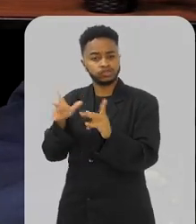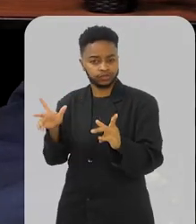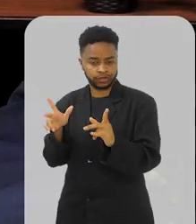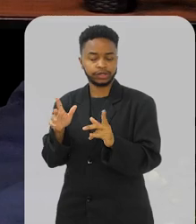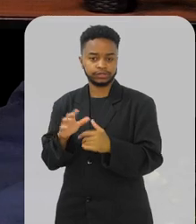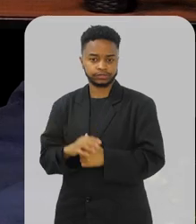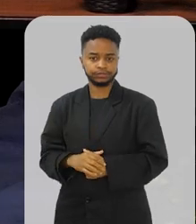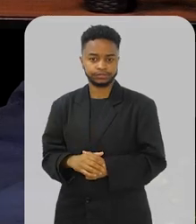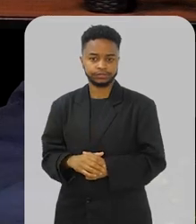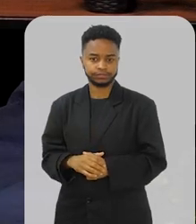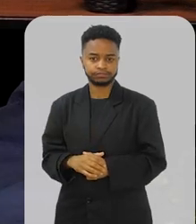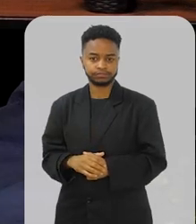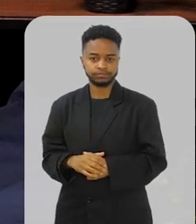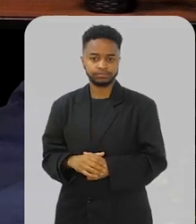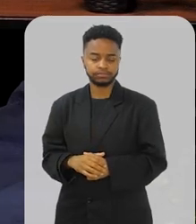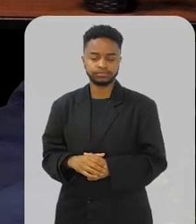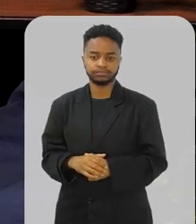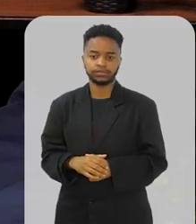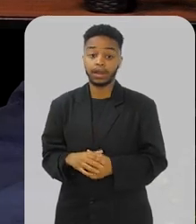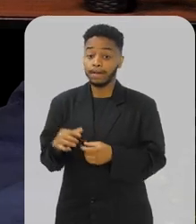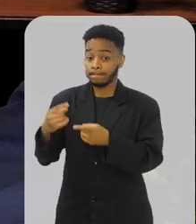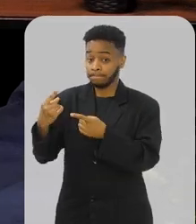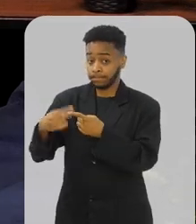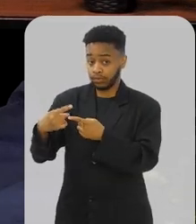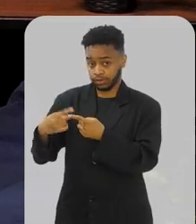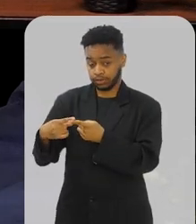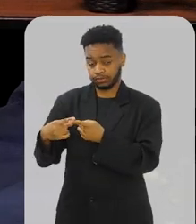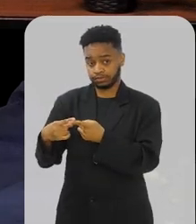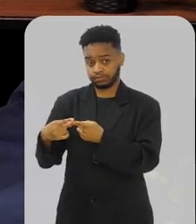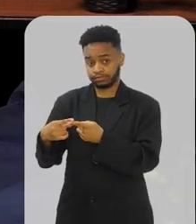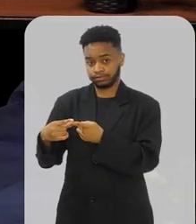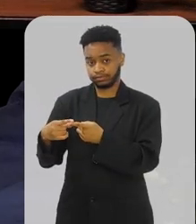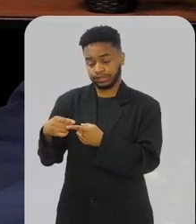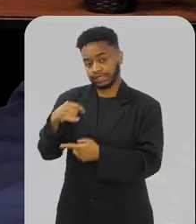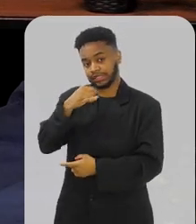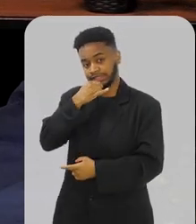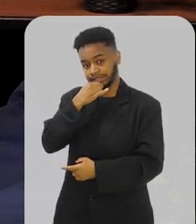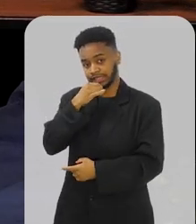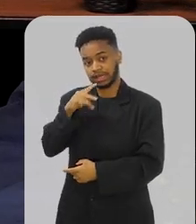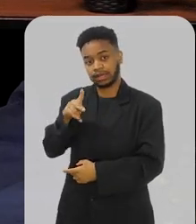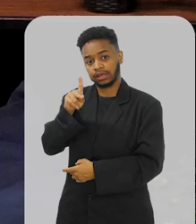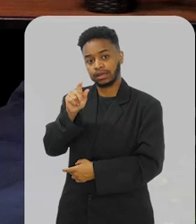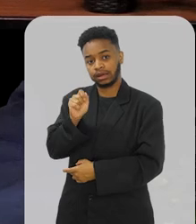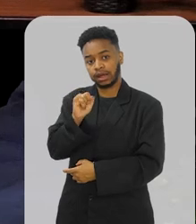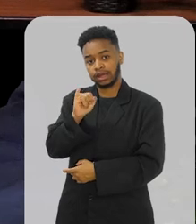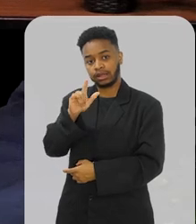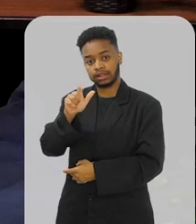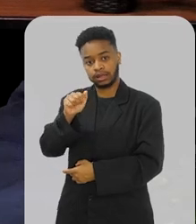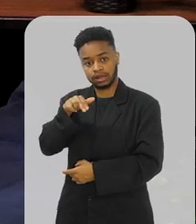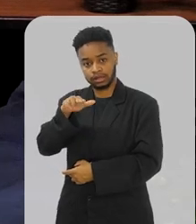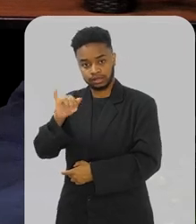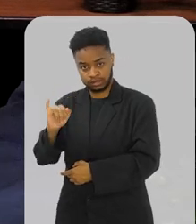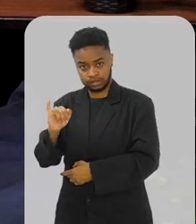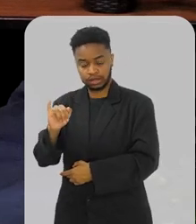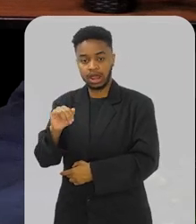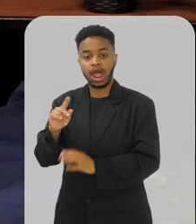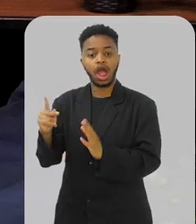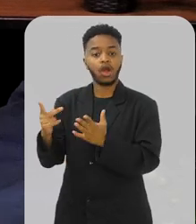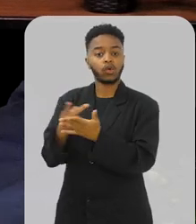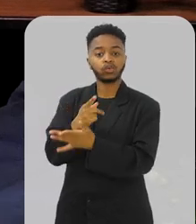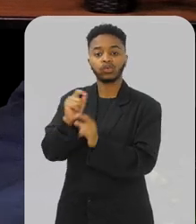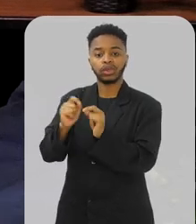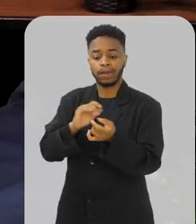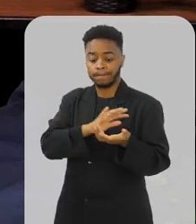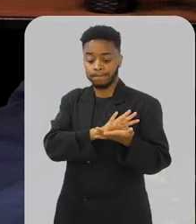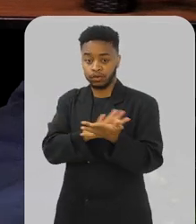diferente de algumas pessoas. Por quê? Vamos citar o caso Cailane. Ali foi